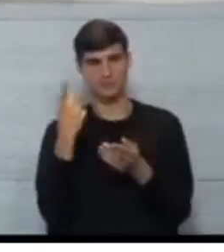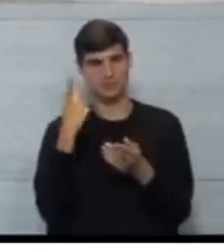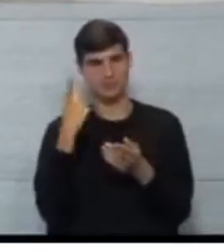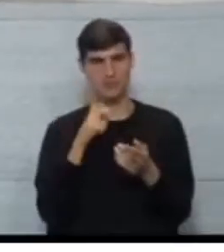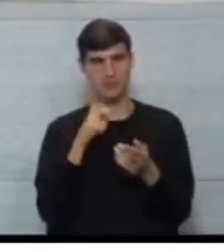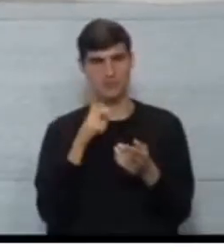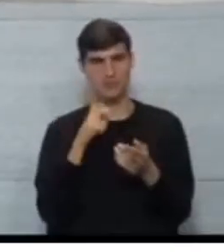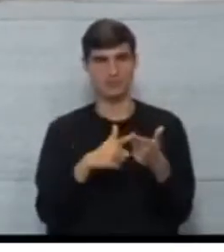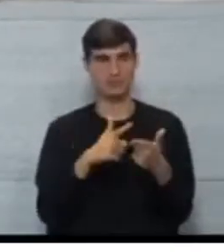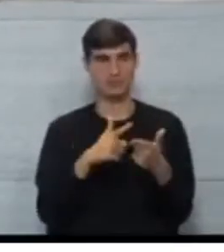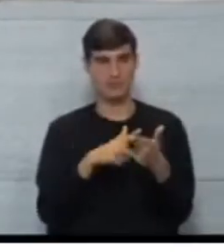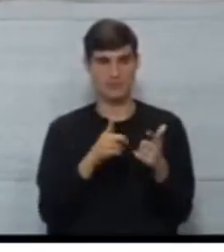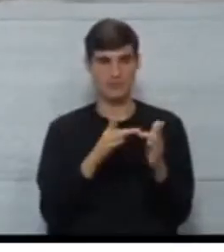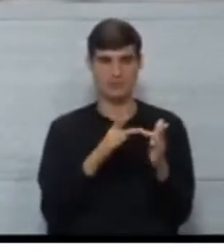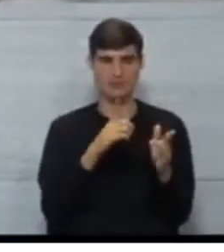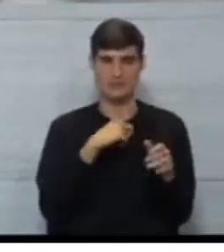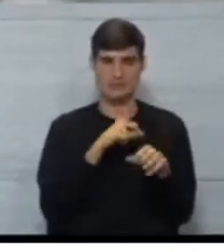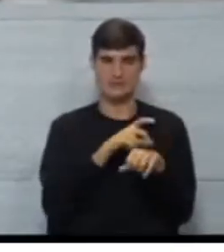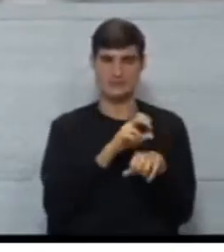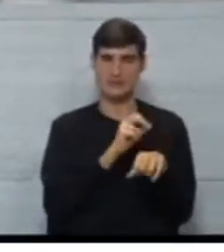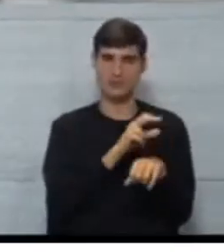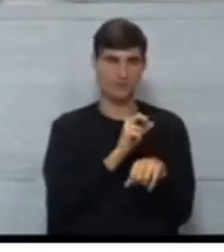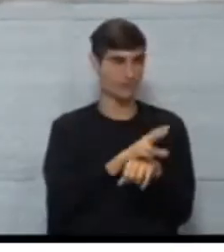haja contaminação.